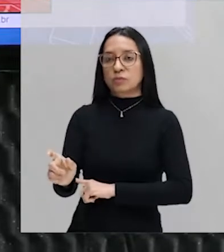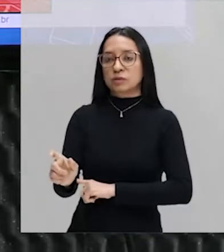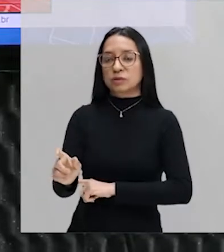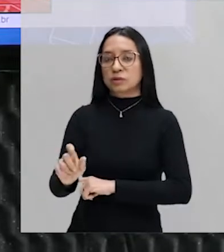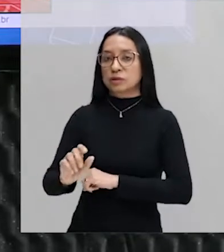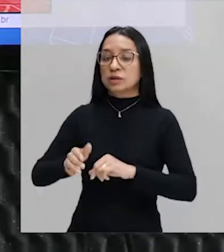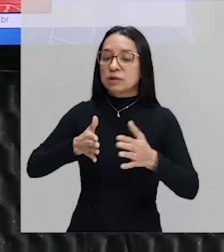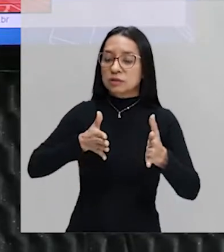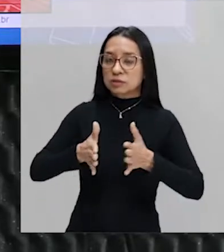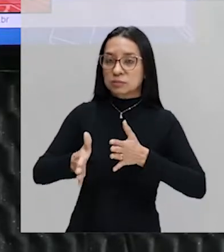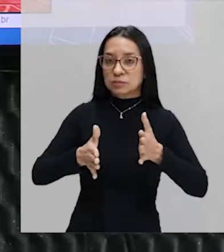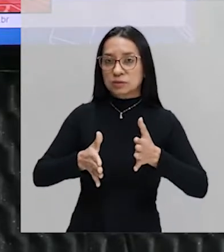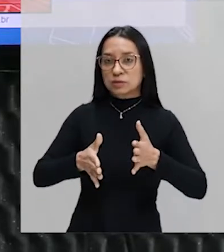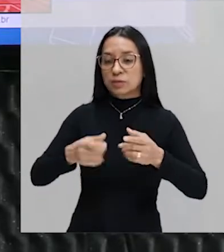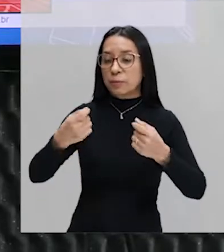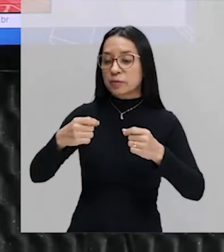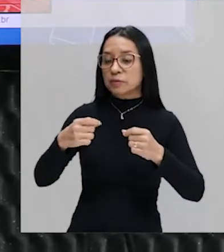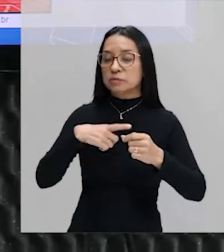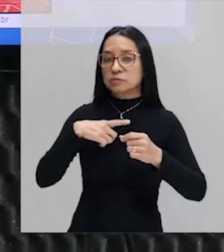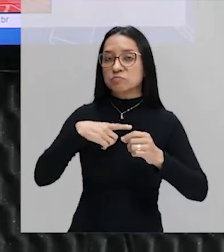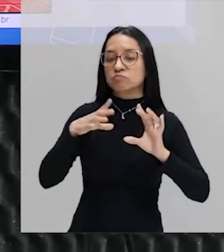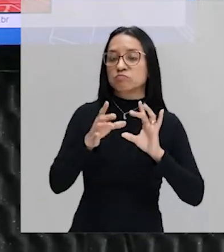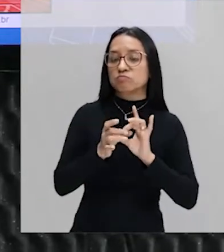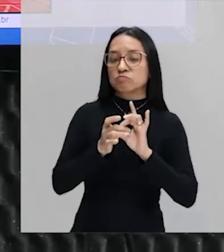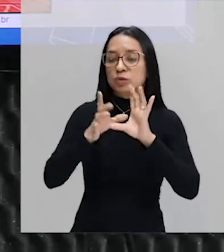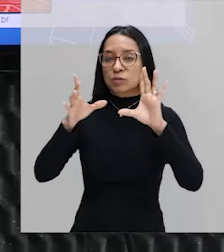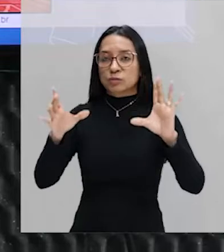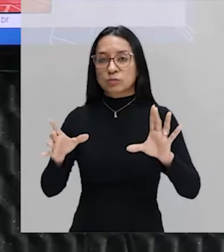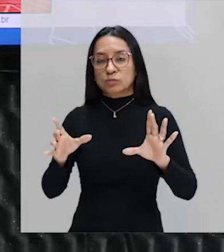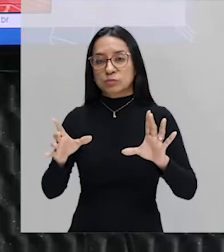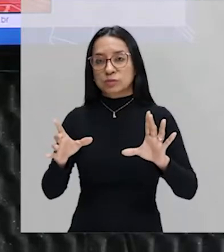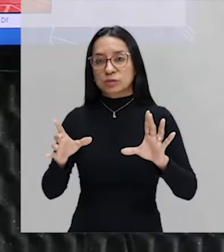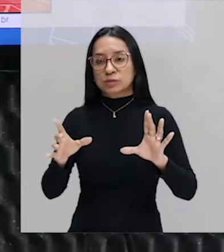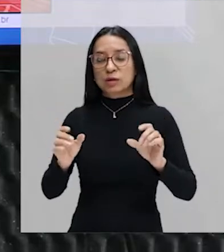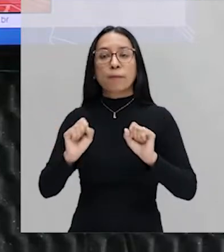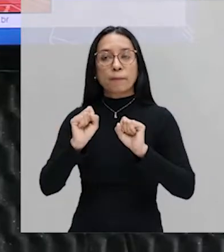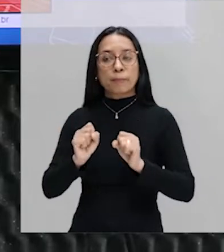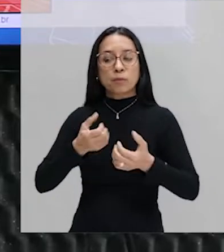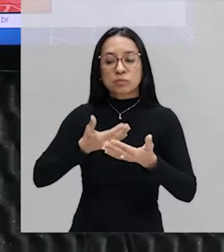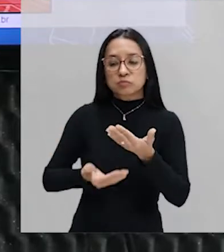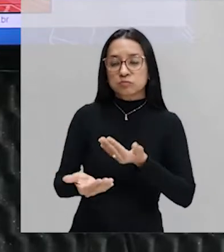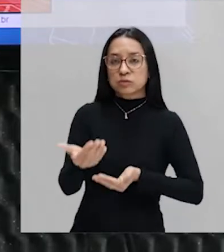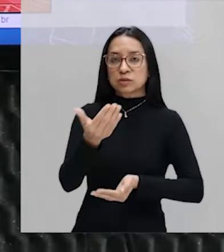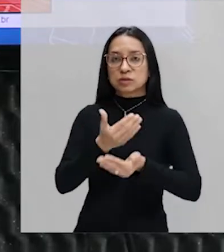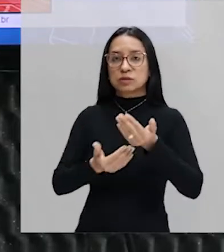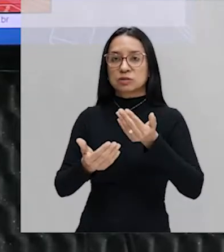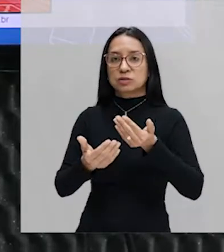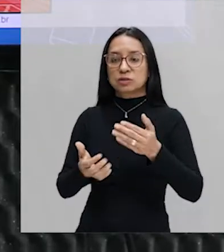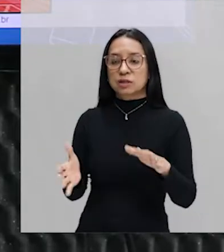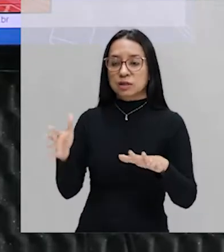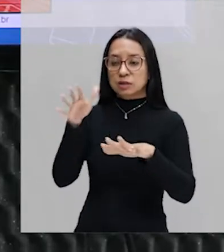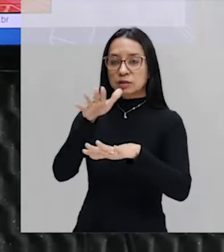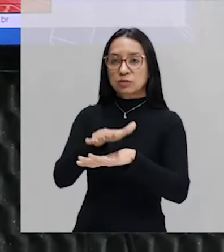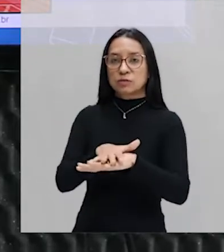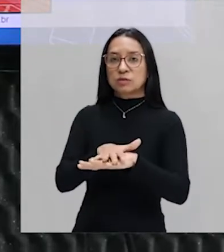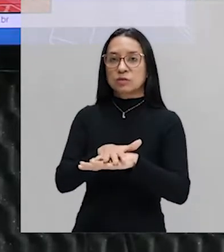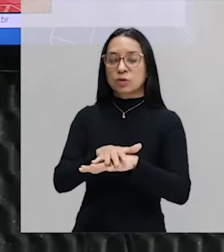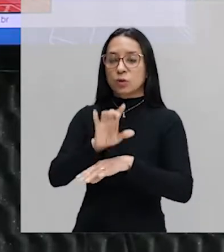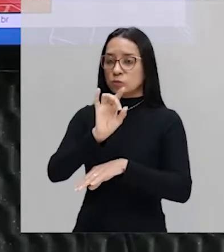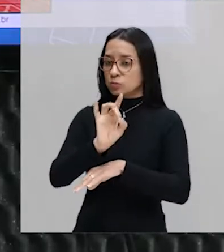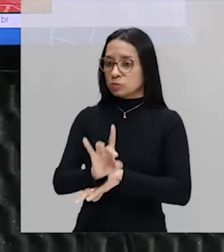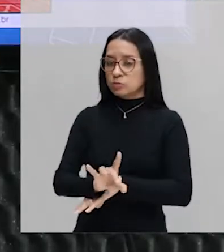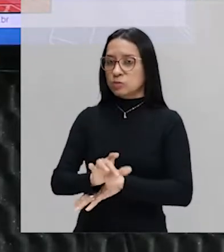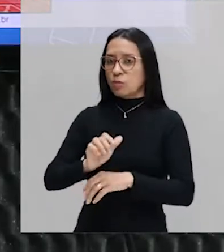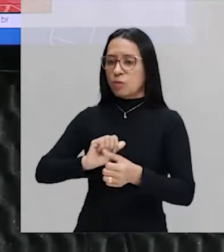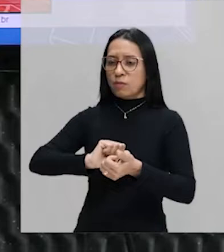autonomia, para que ele possa ser pleno, ele possa participar, ele possa ser ali incluído. Isso eu falo, não falo apenas de